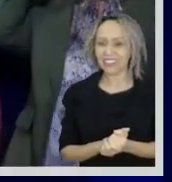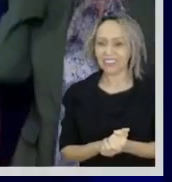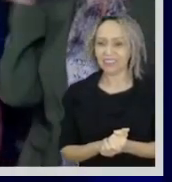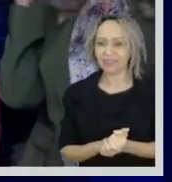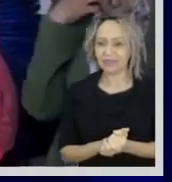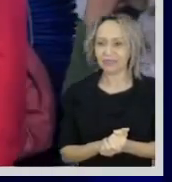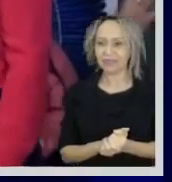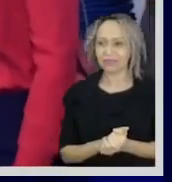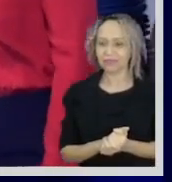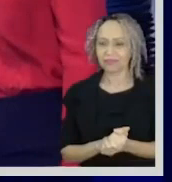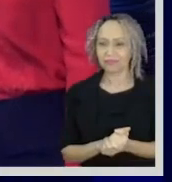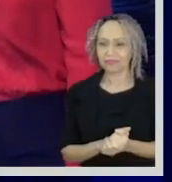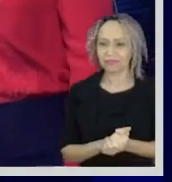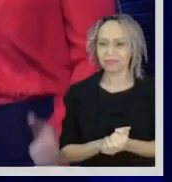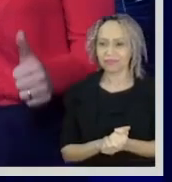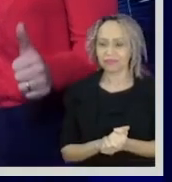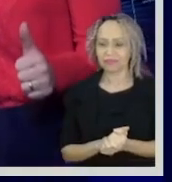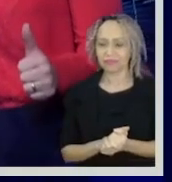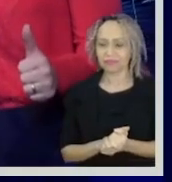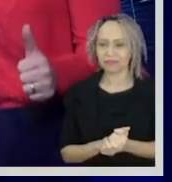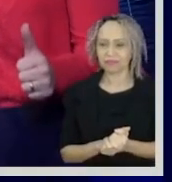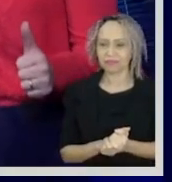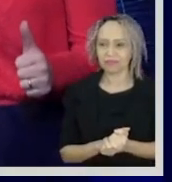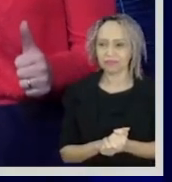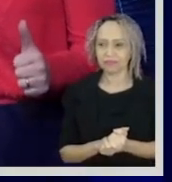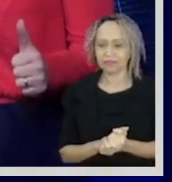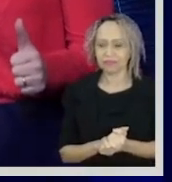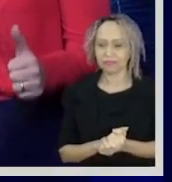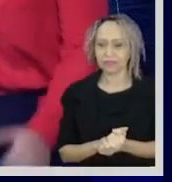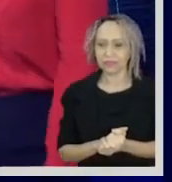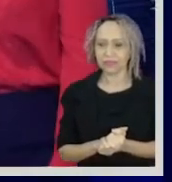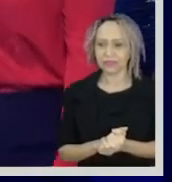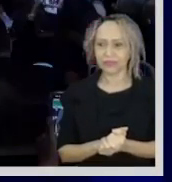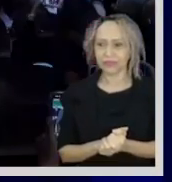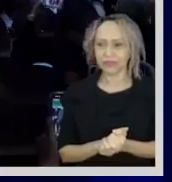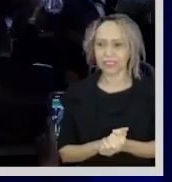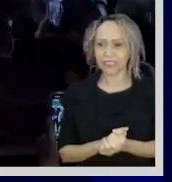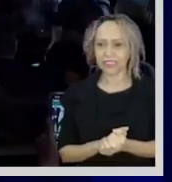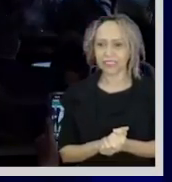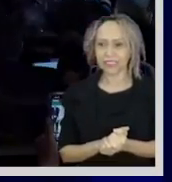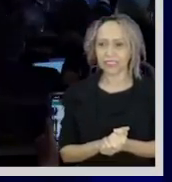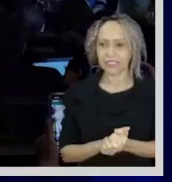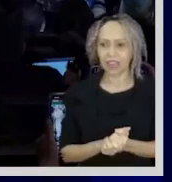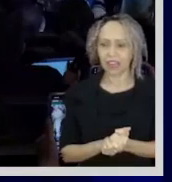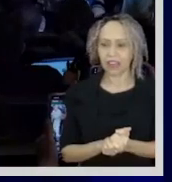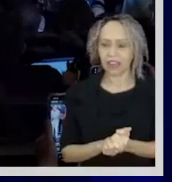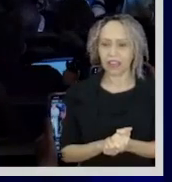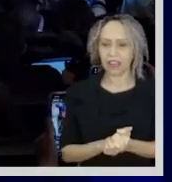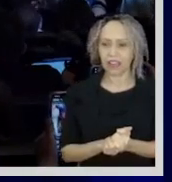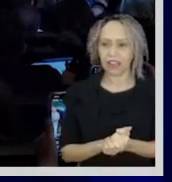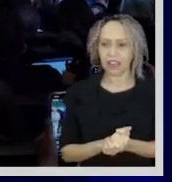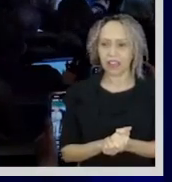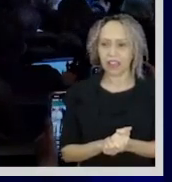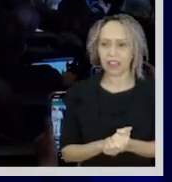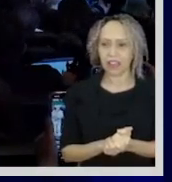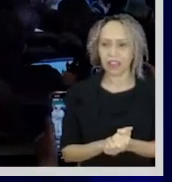todos muito bem remunerados aí, com valores que o cidadão trabalhador médio não tem muito acesso.